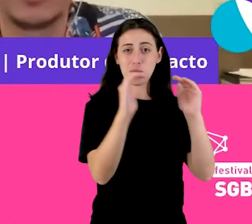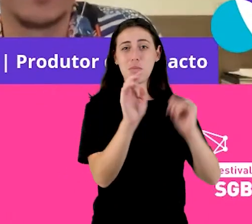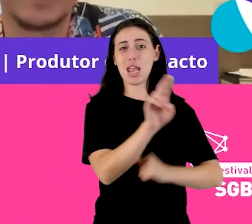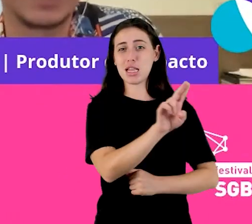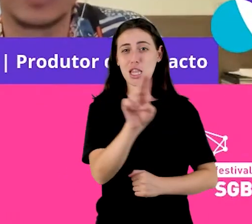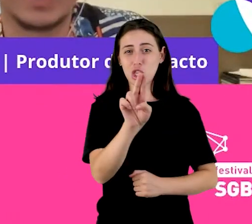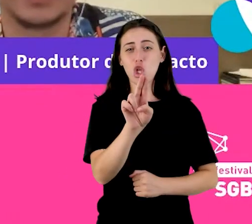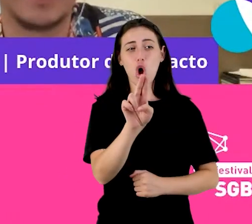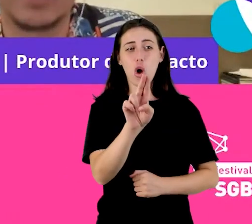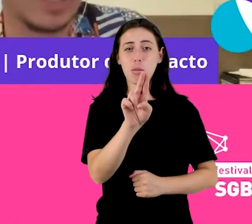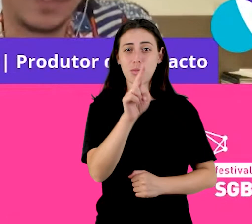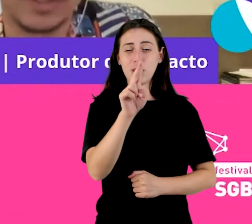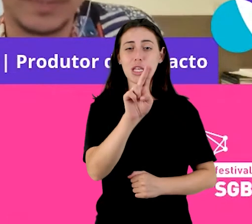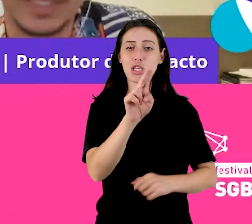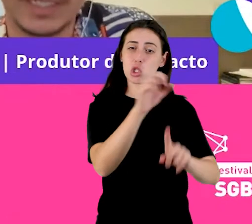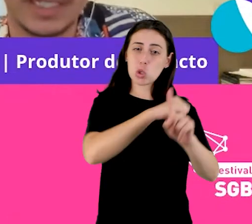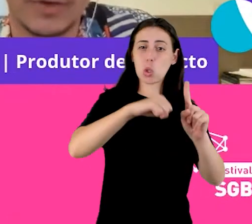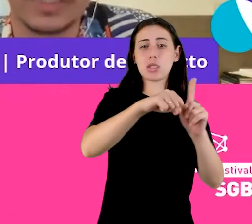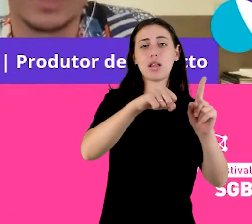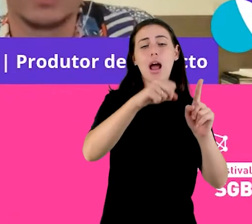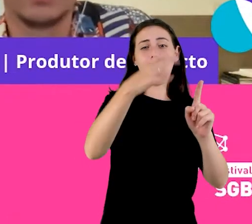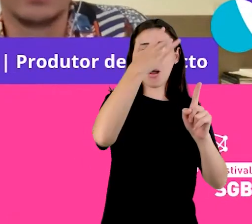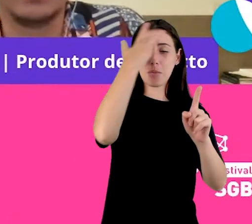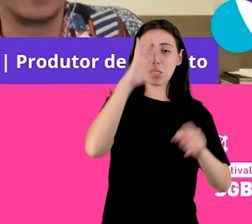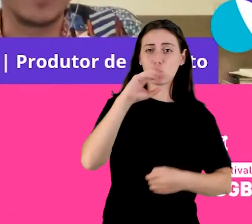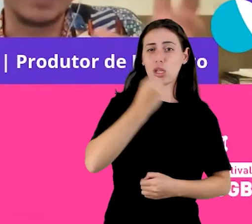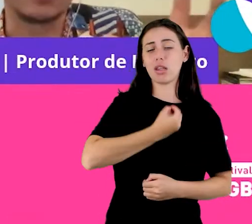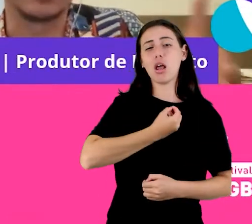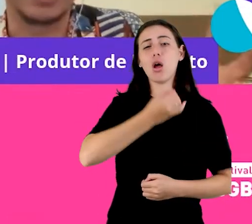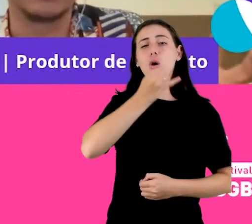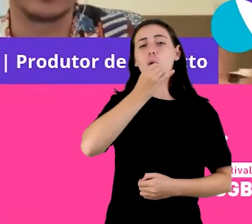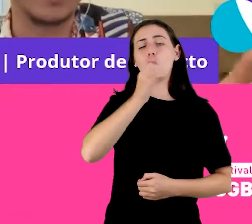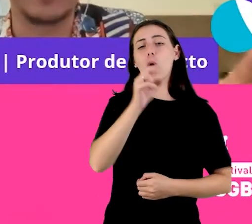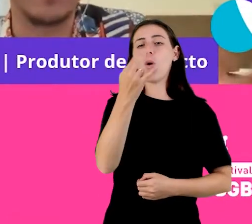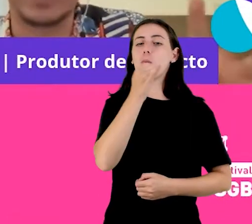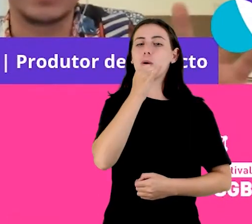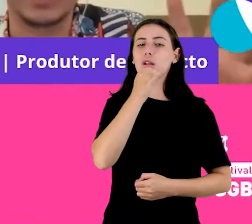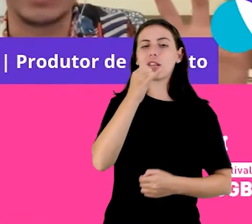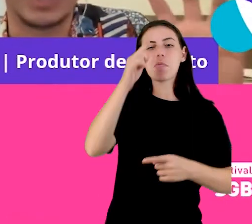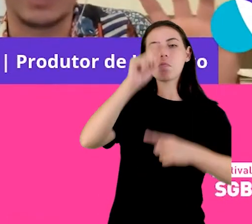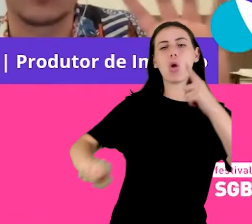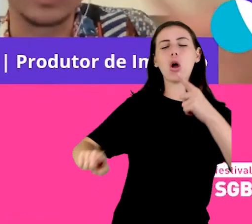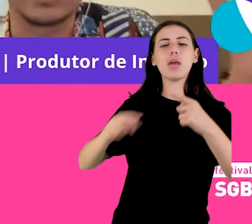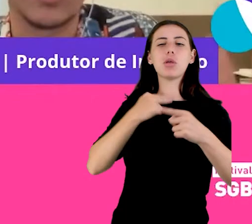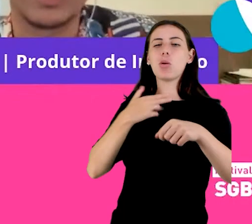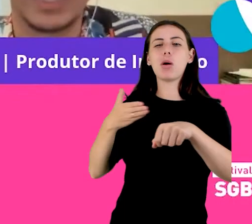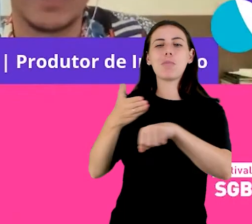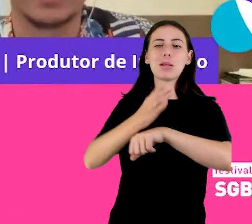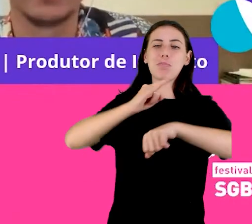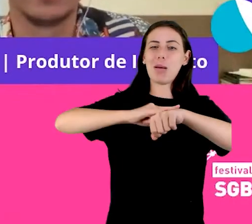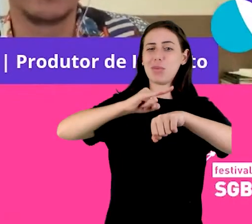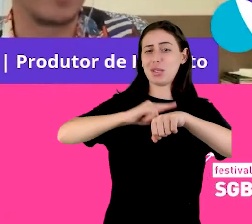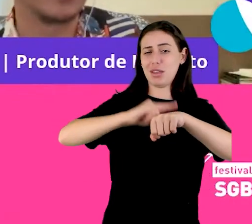vai estar disponível para baixar no site também, para qualquer pessoa também interessada em conhecer. E principalmente esse dos direitos é uma cartilha que a gente quer que todas as escolas